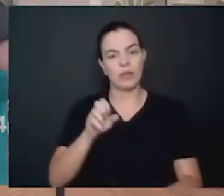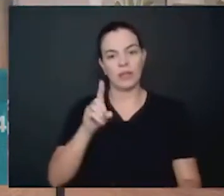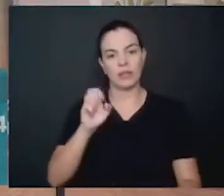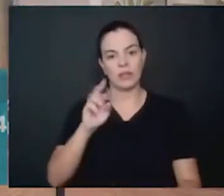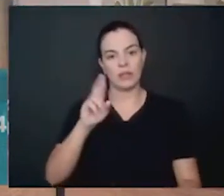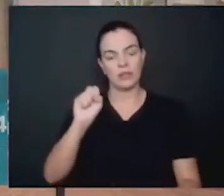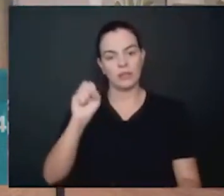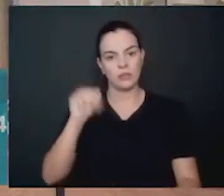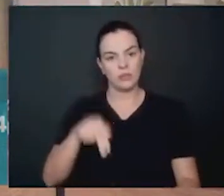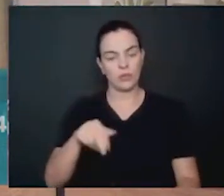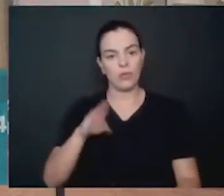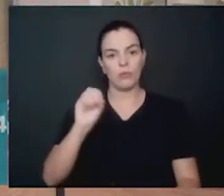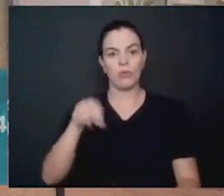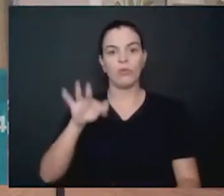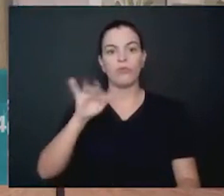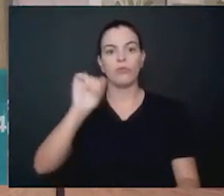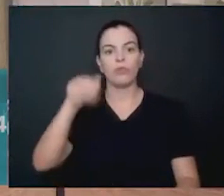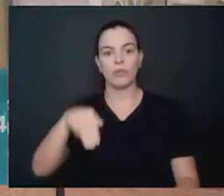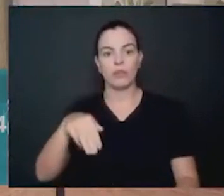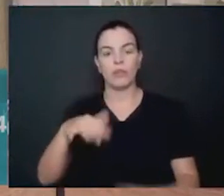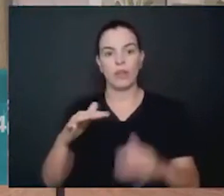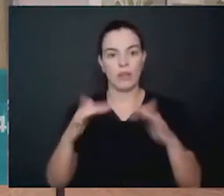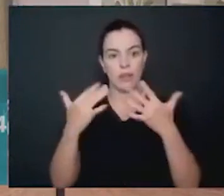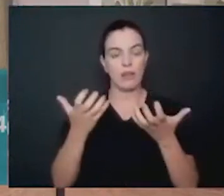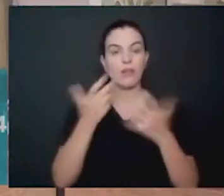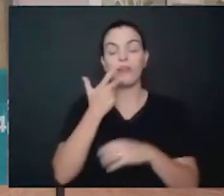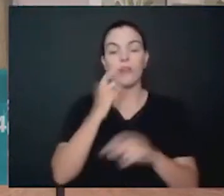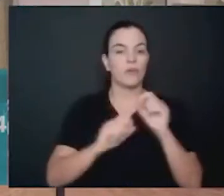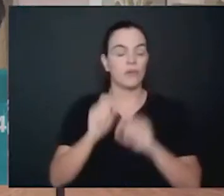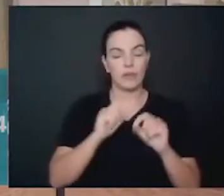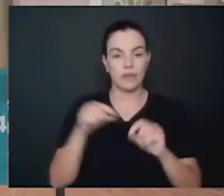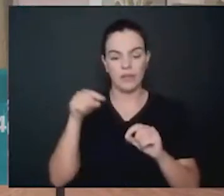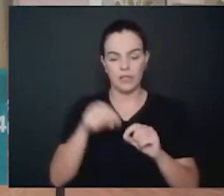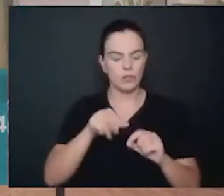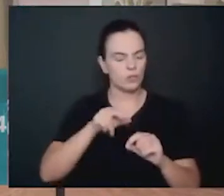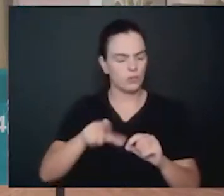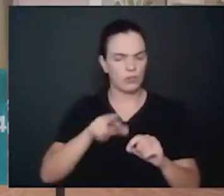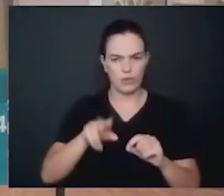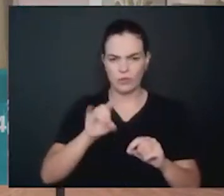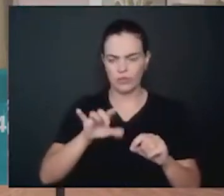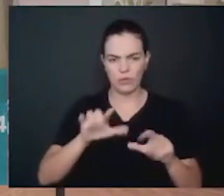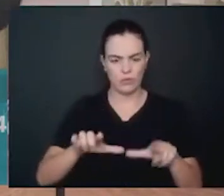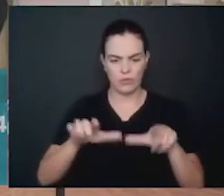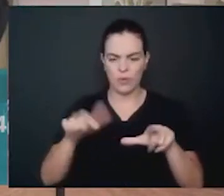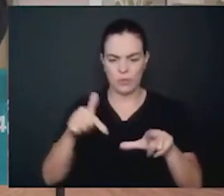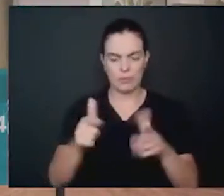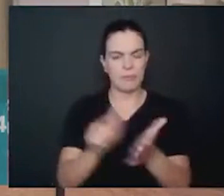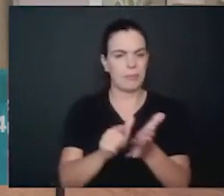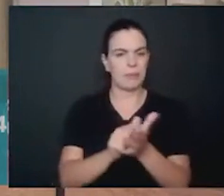acompanha e dizer para vocês Que esse voto de louvor não é simplesmente um papel né assinado pelo